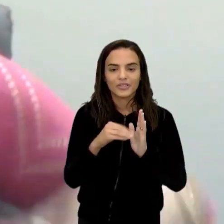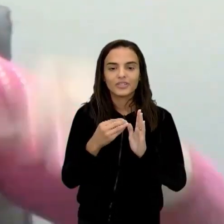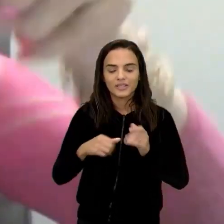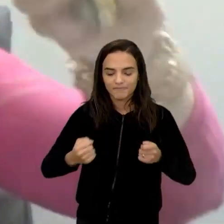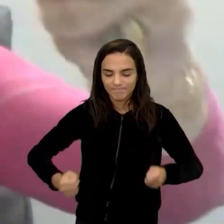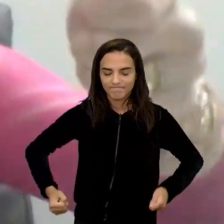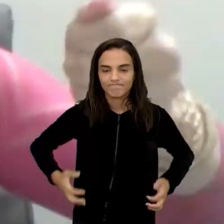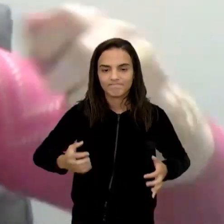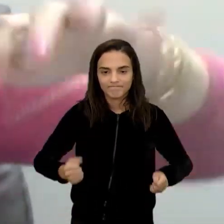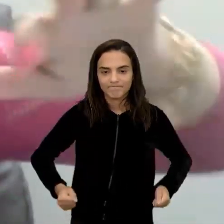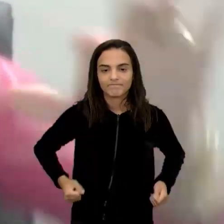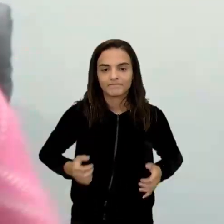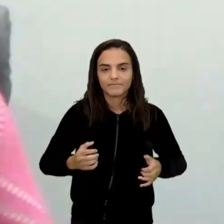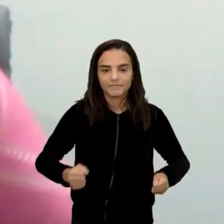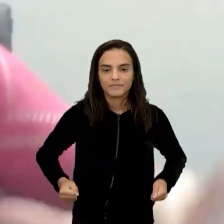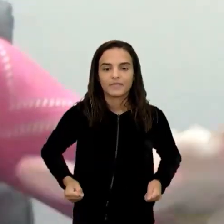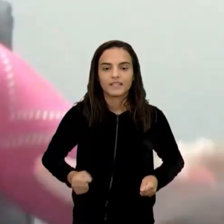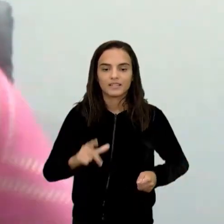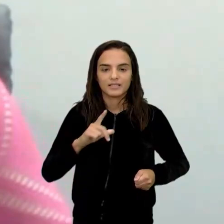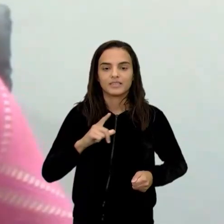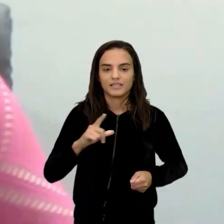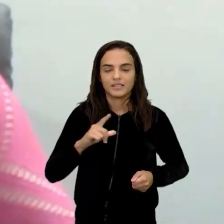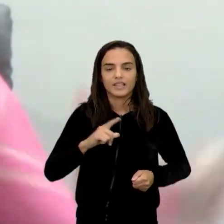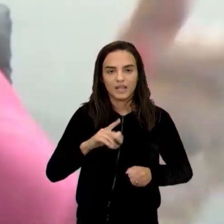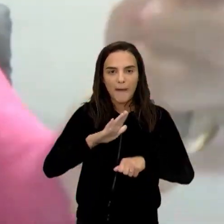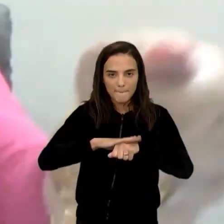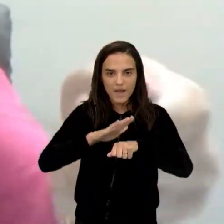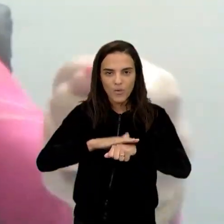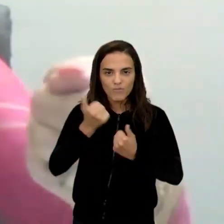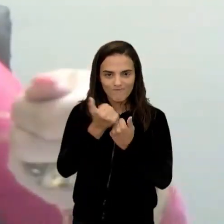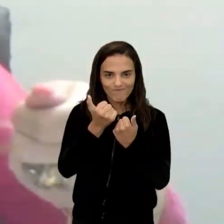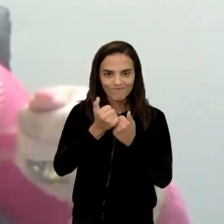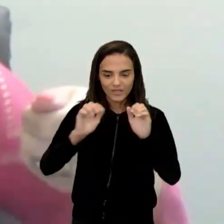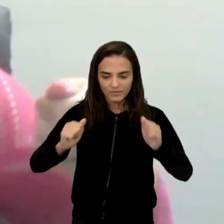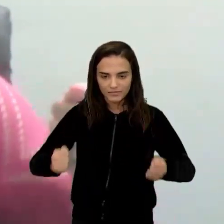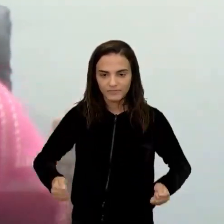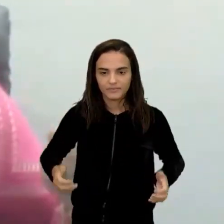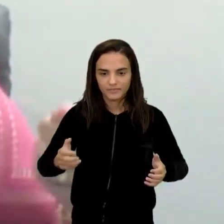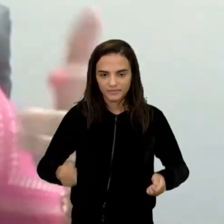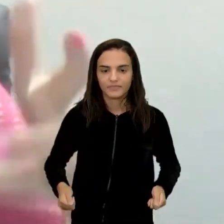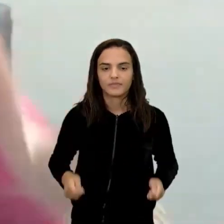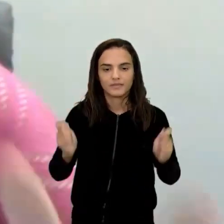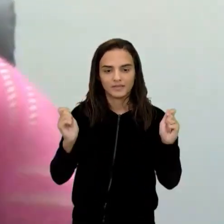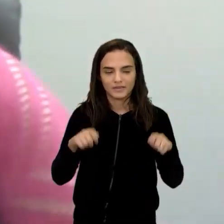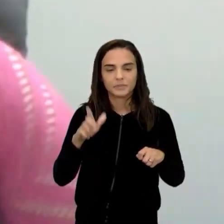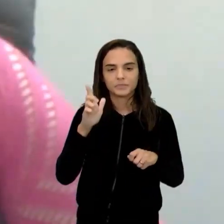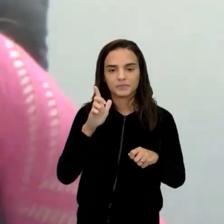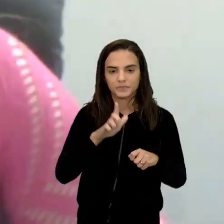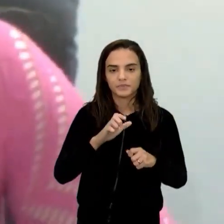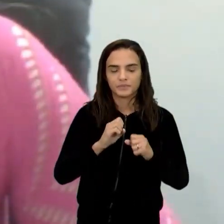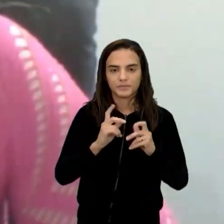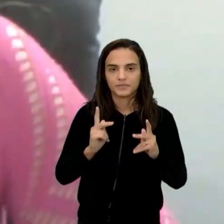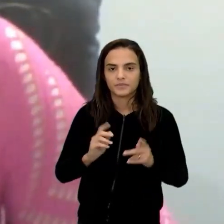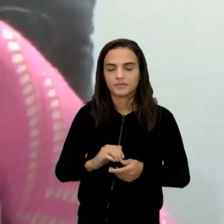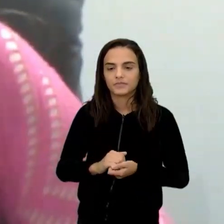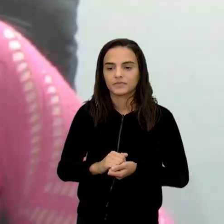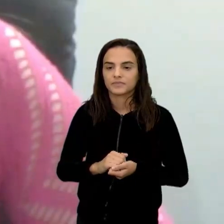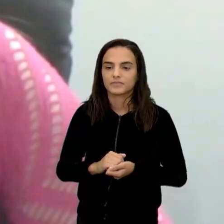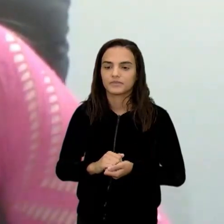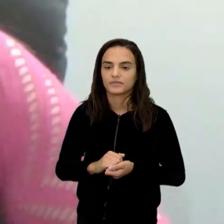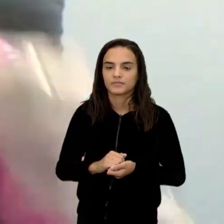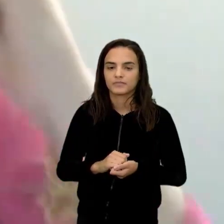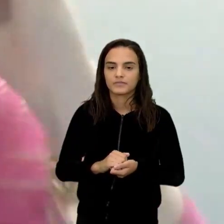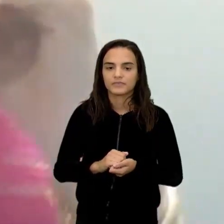rodas, onde tem o apoio para as mãos, ali veste a mesa, tá bom? E